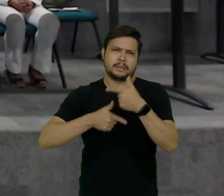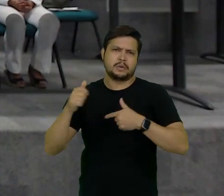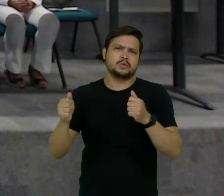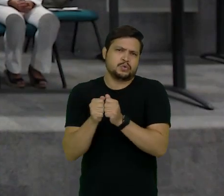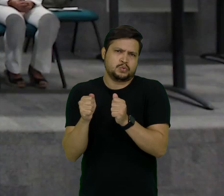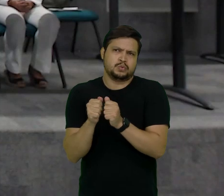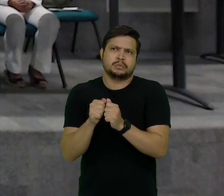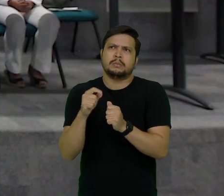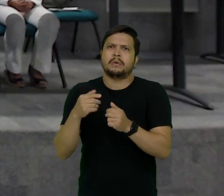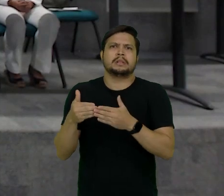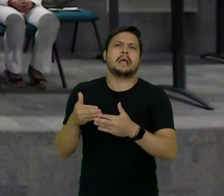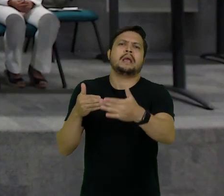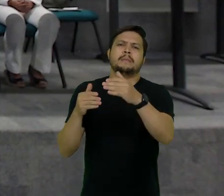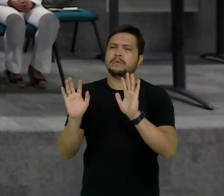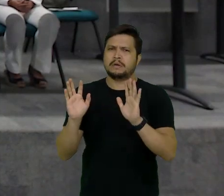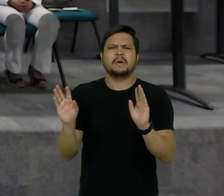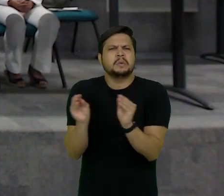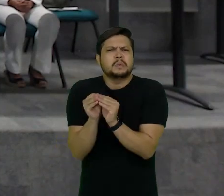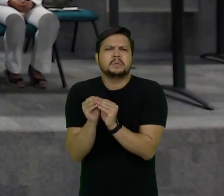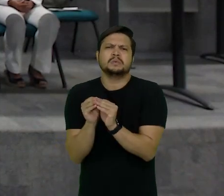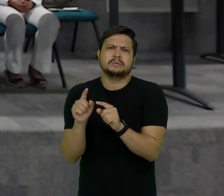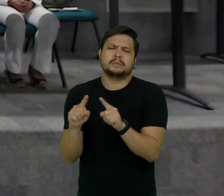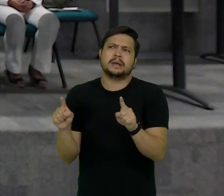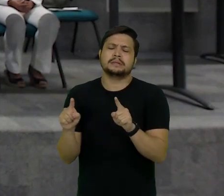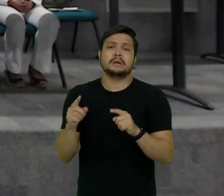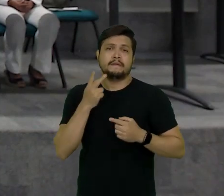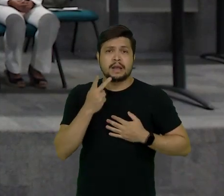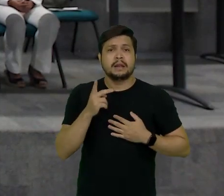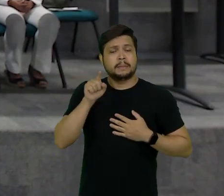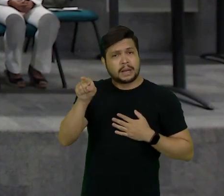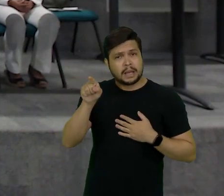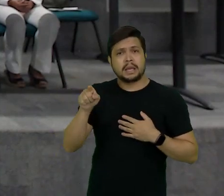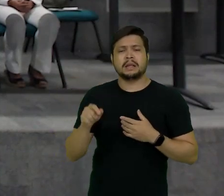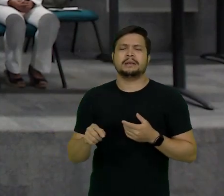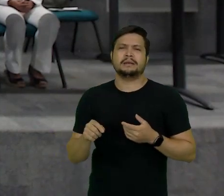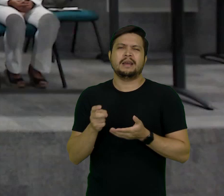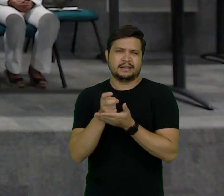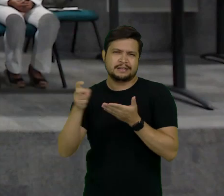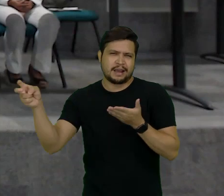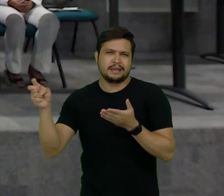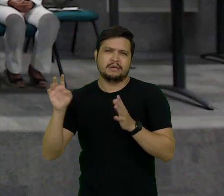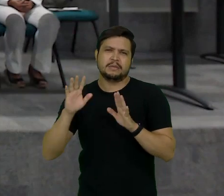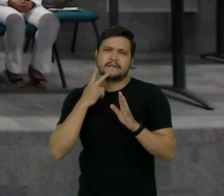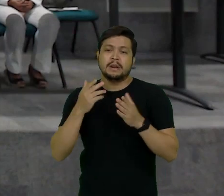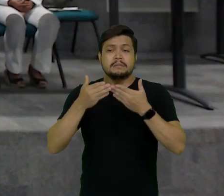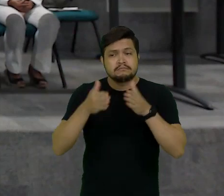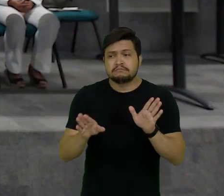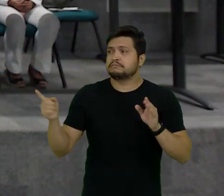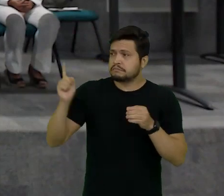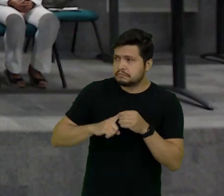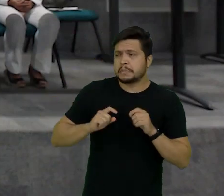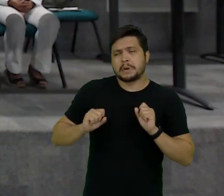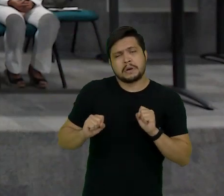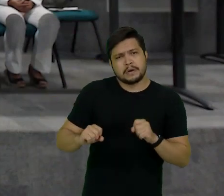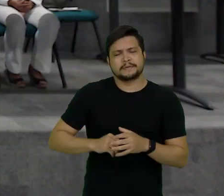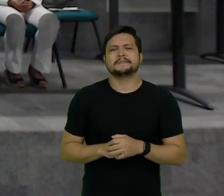eu sempre falo para ele, as portas da zootecnia estão sempre abertas para você. E a Fabiana, que é a